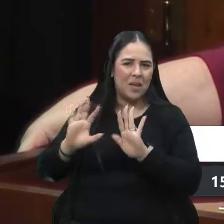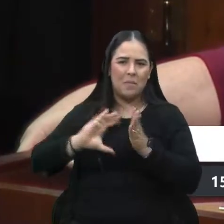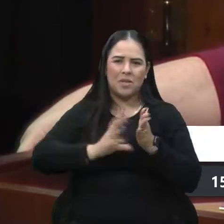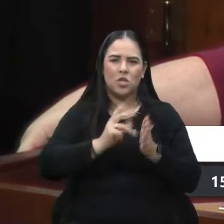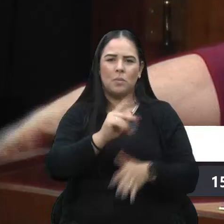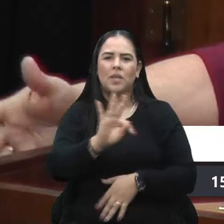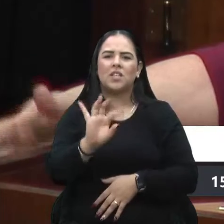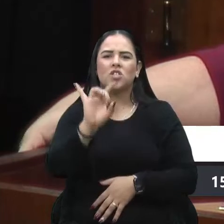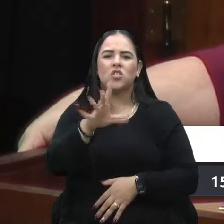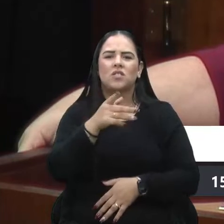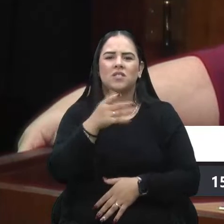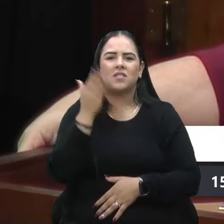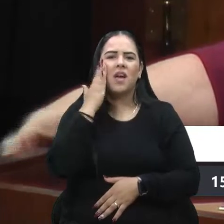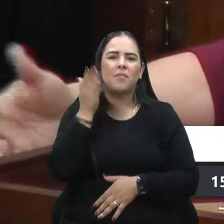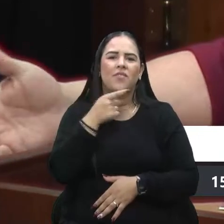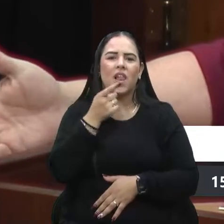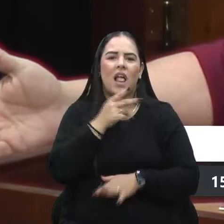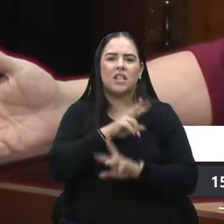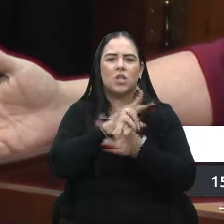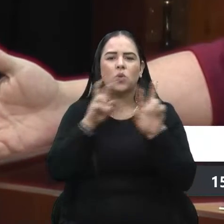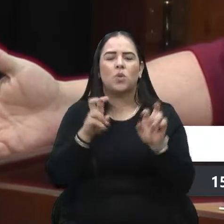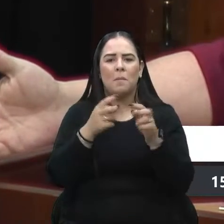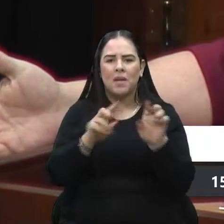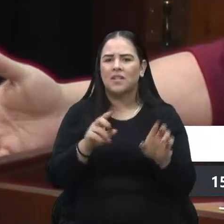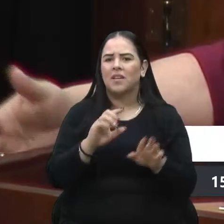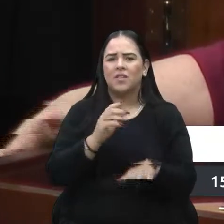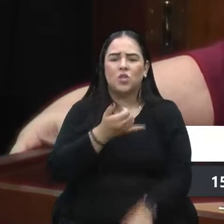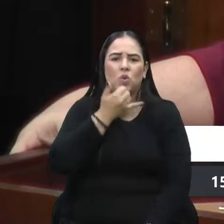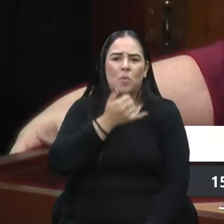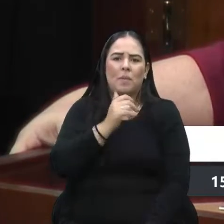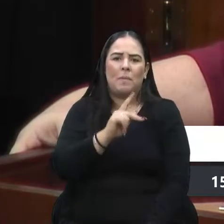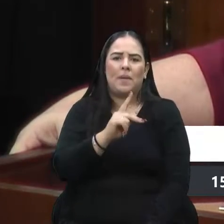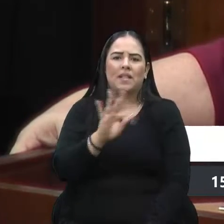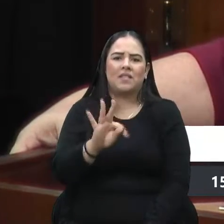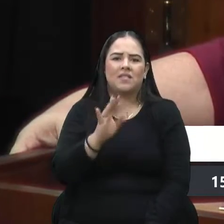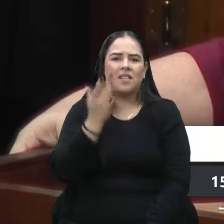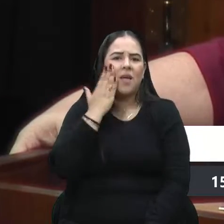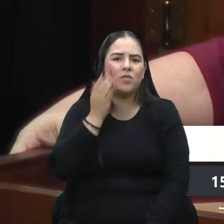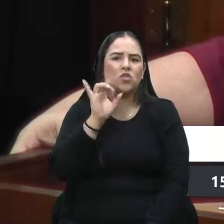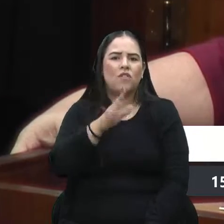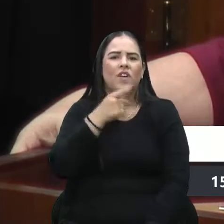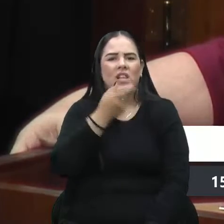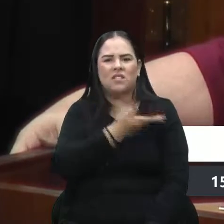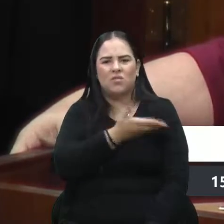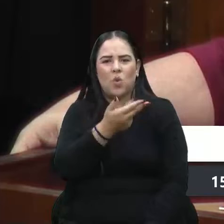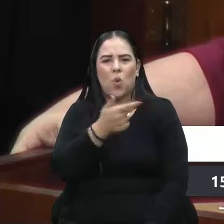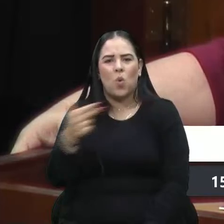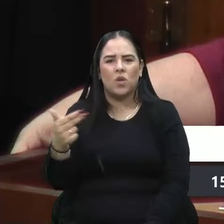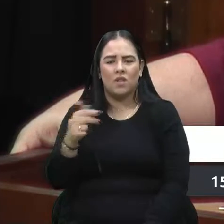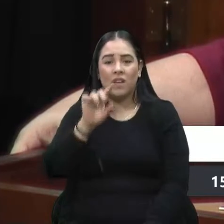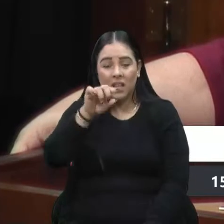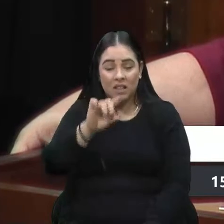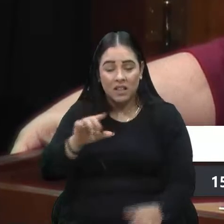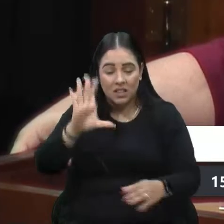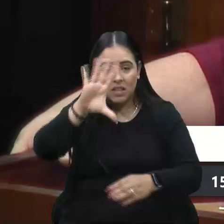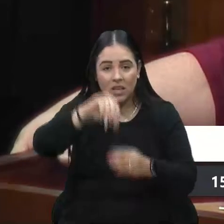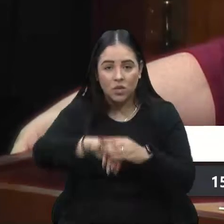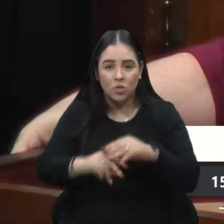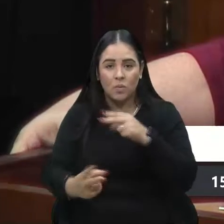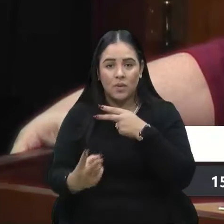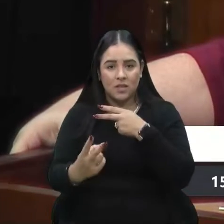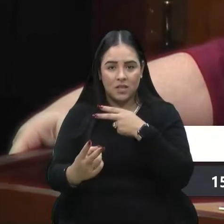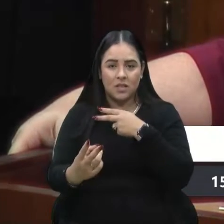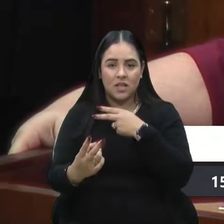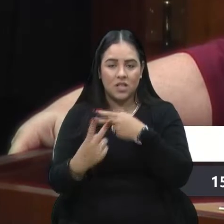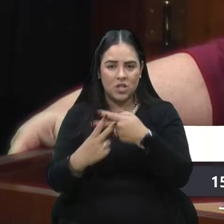falar isso. Me desculpe, mas o PT só sabe falar isso. Vão lá, vão dentro dos presídios, falem com as facções, vão lá ver se ele